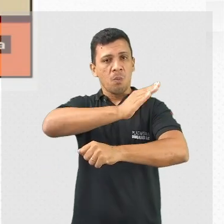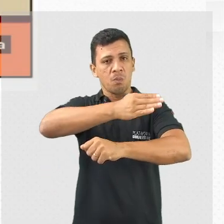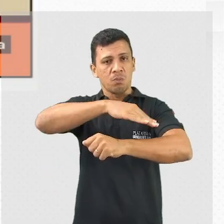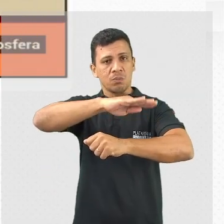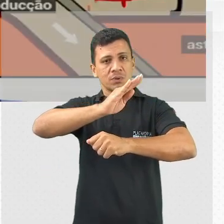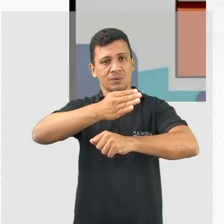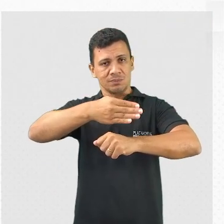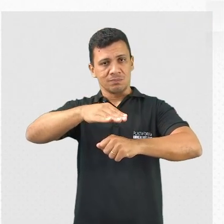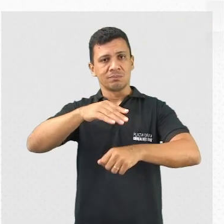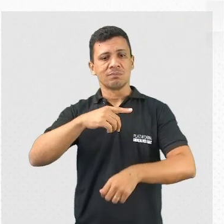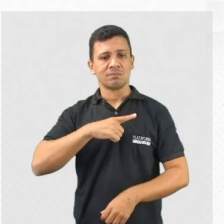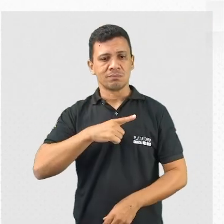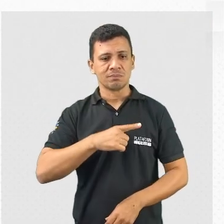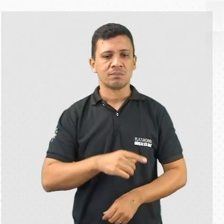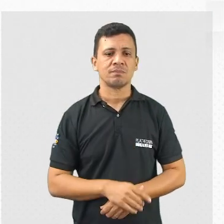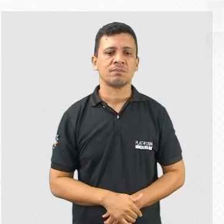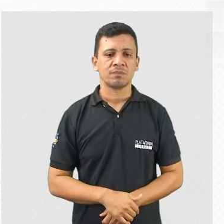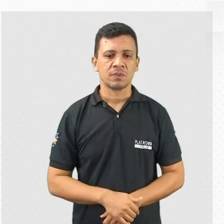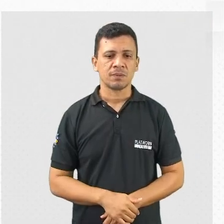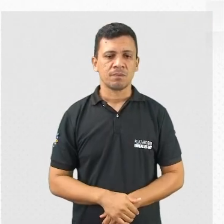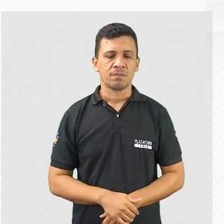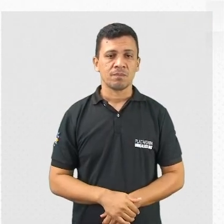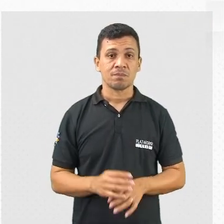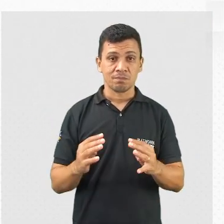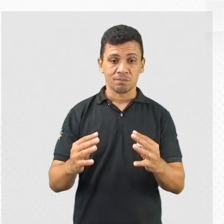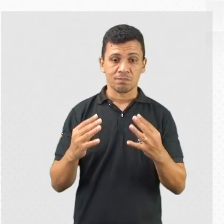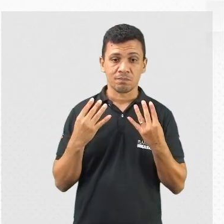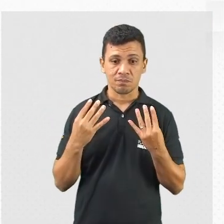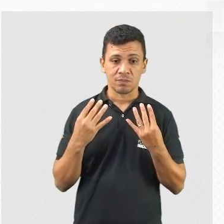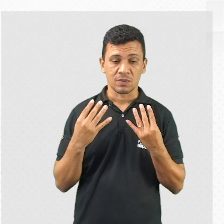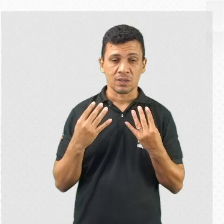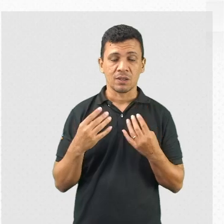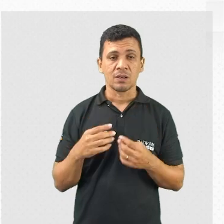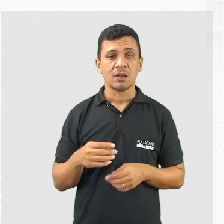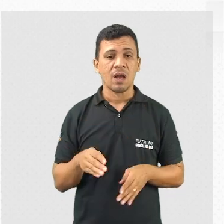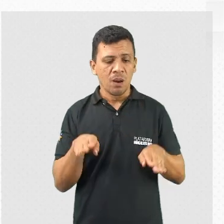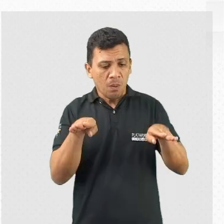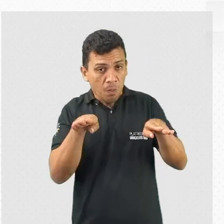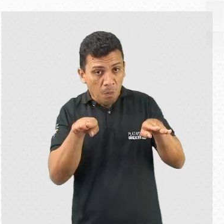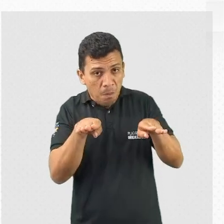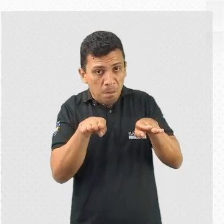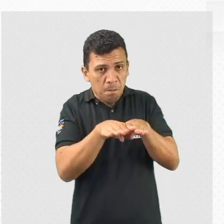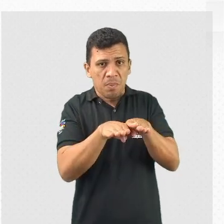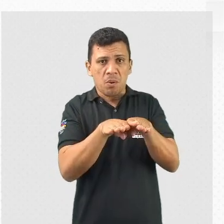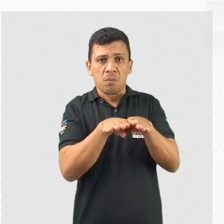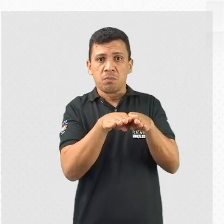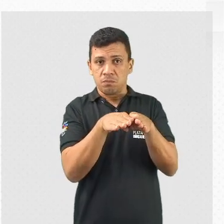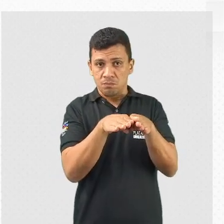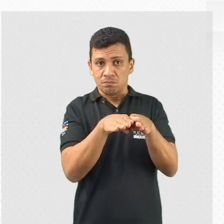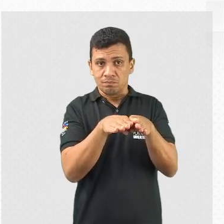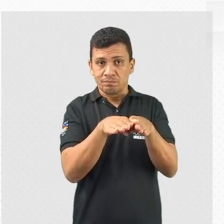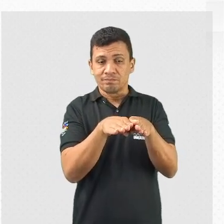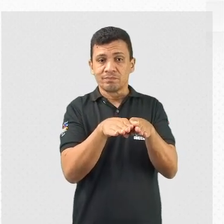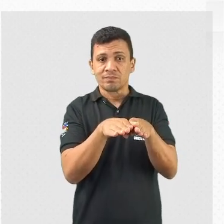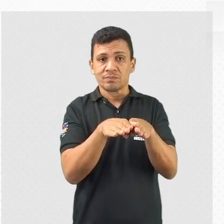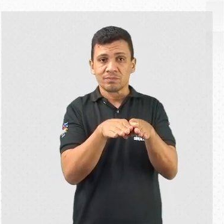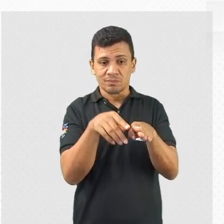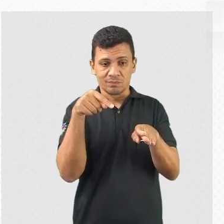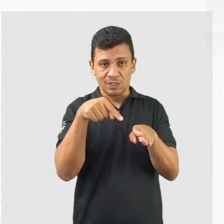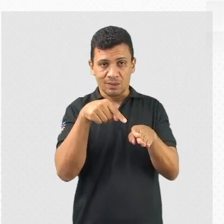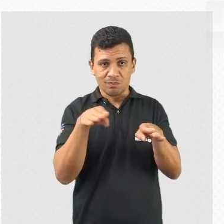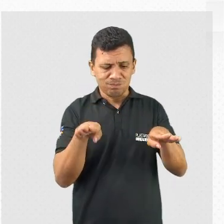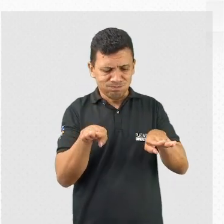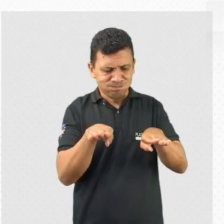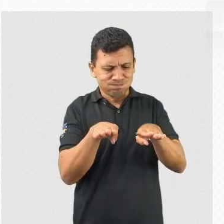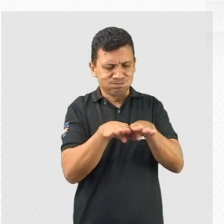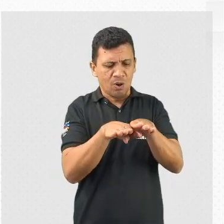Limite convergente. Ó, então, atenção, no limite convergente, as placas se aproximam-se e chocam-se